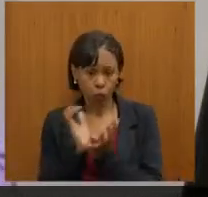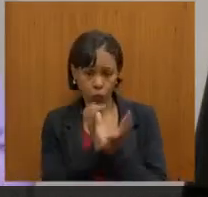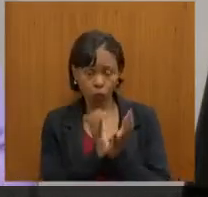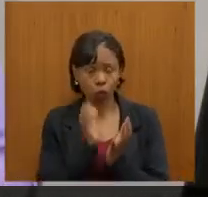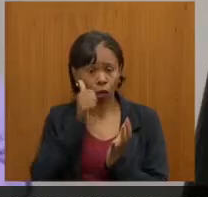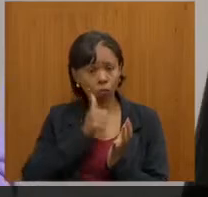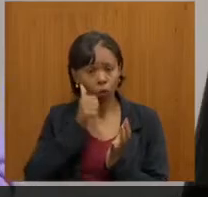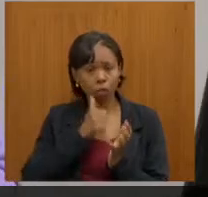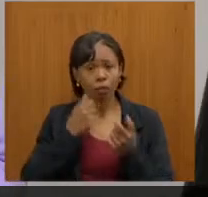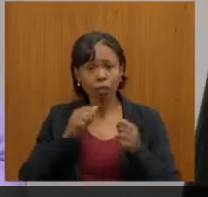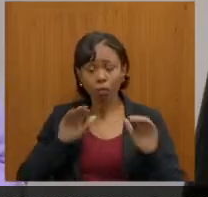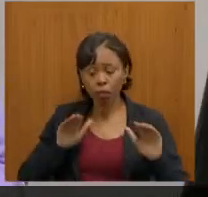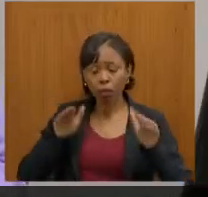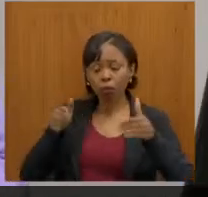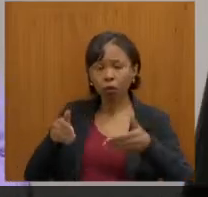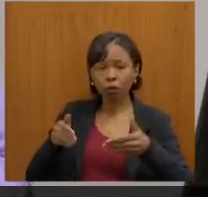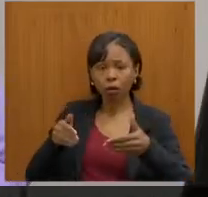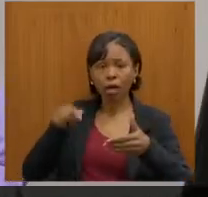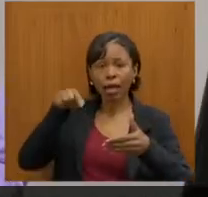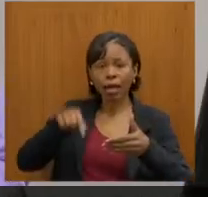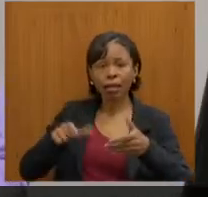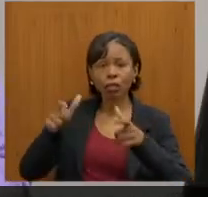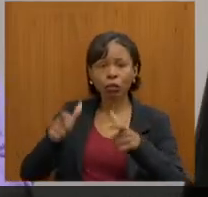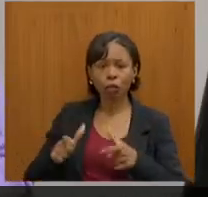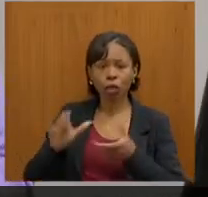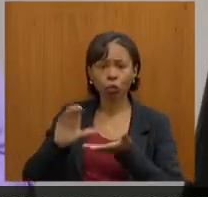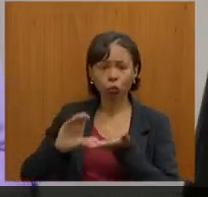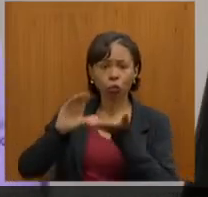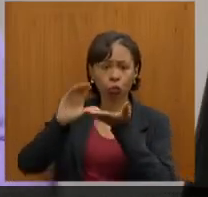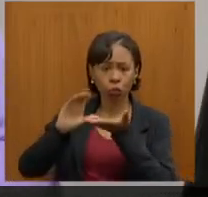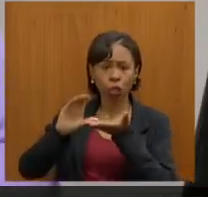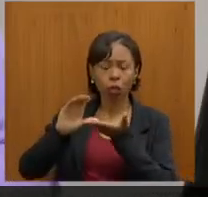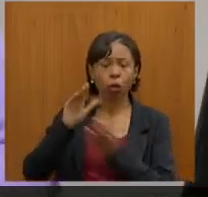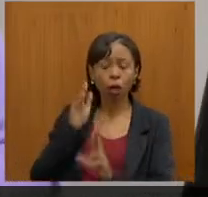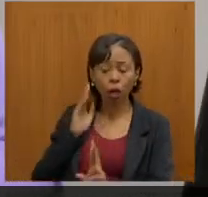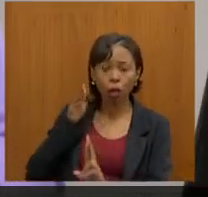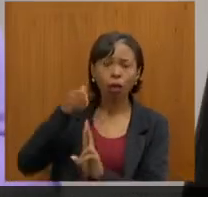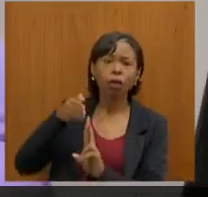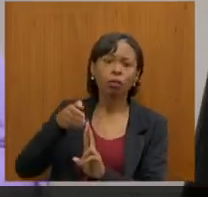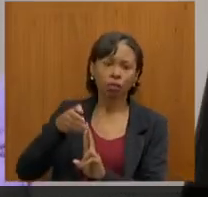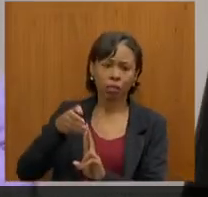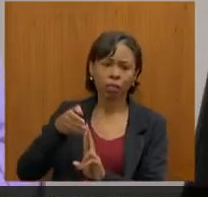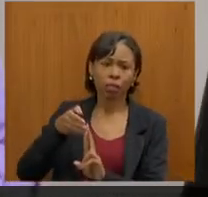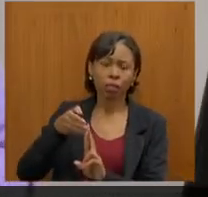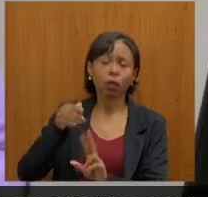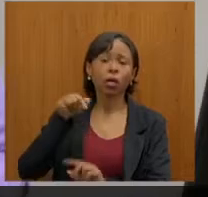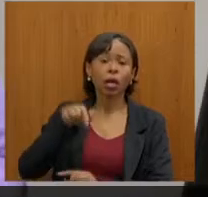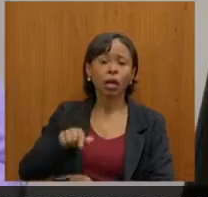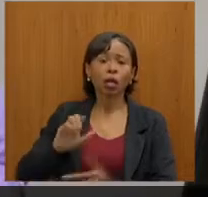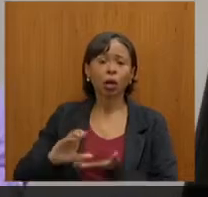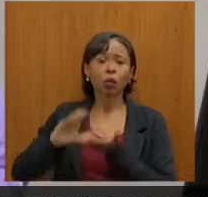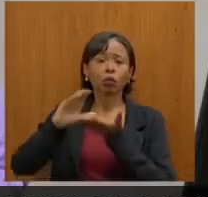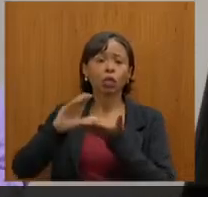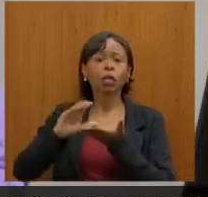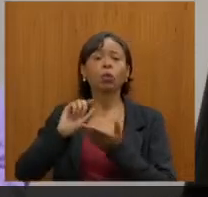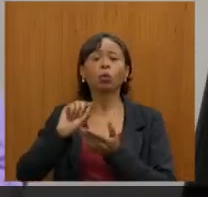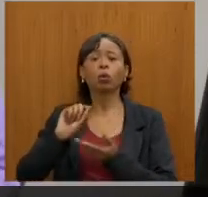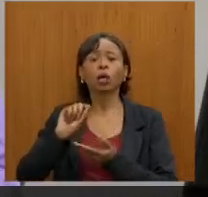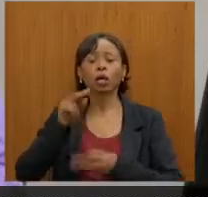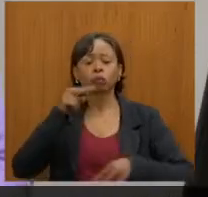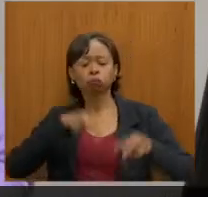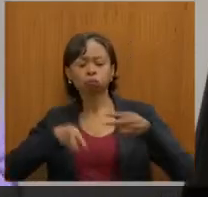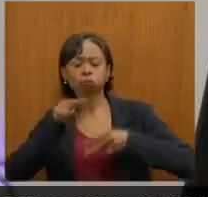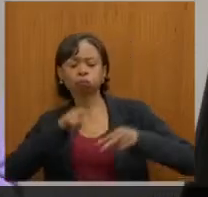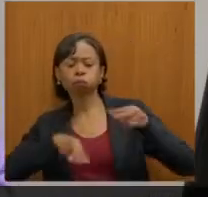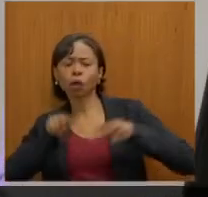ter desse lugar de referência esse lugar de fiscalização também Conjunto das